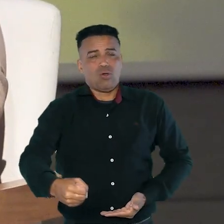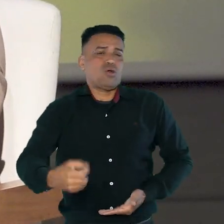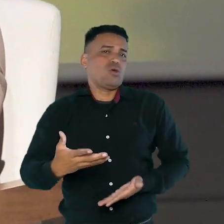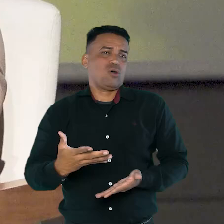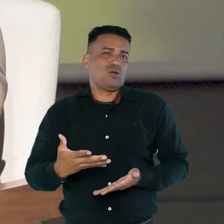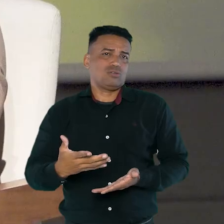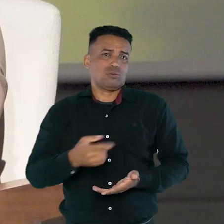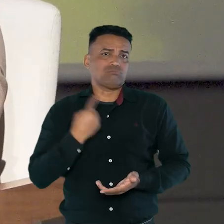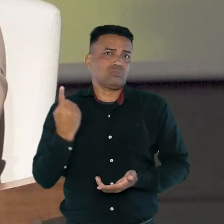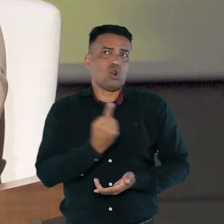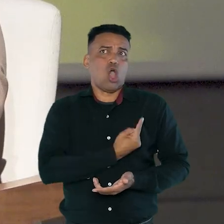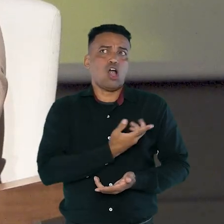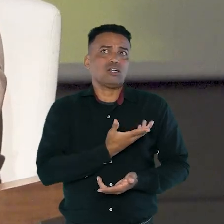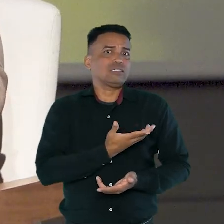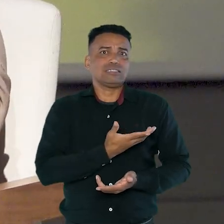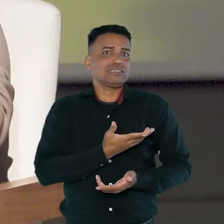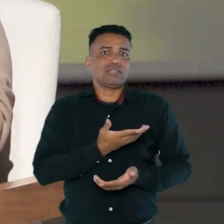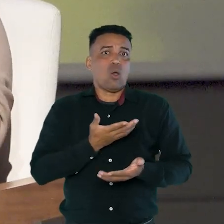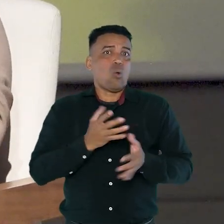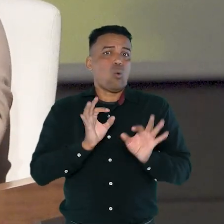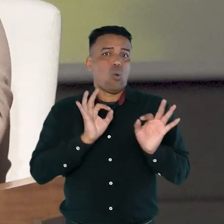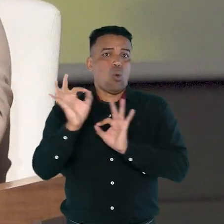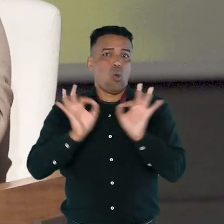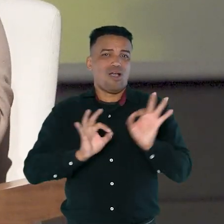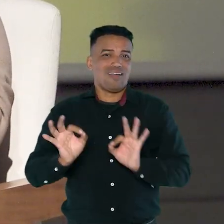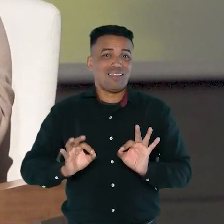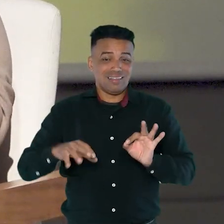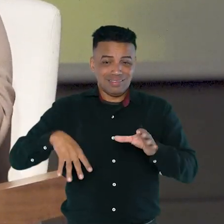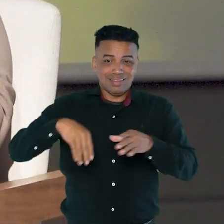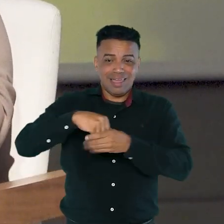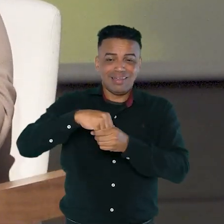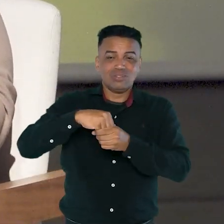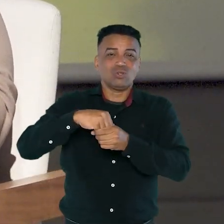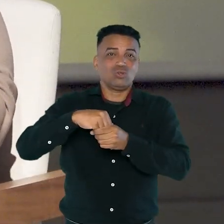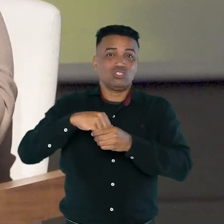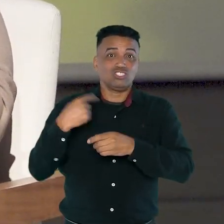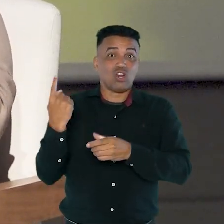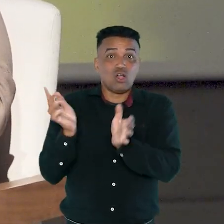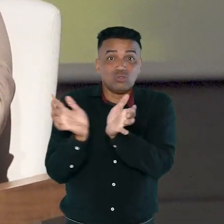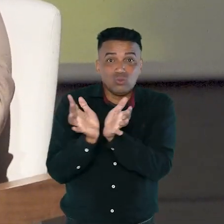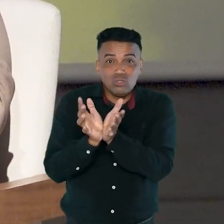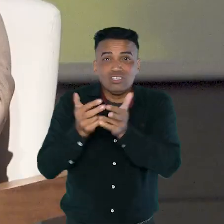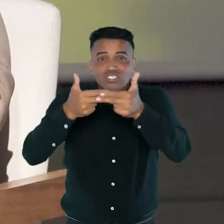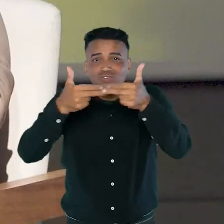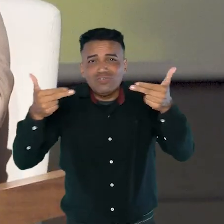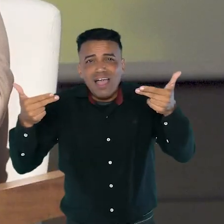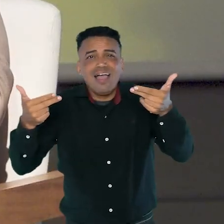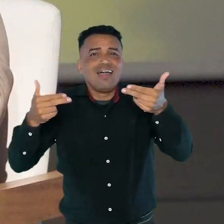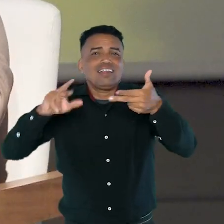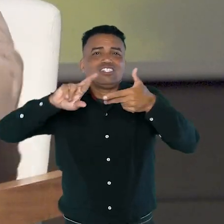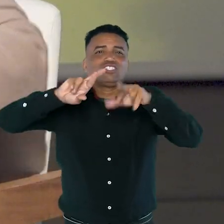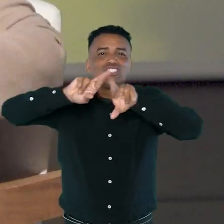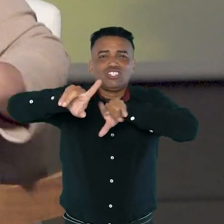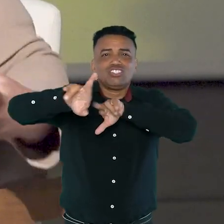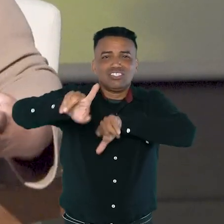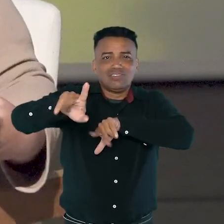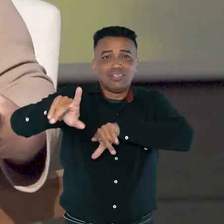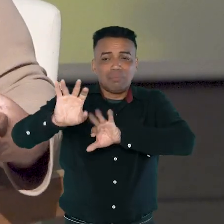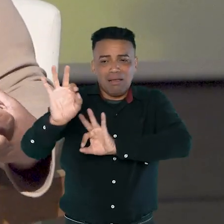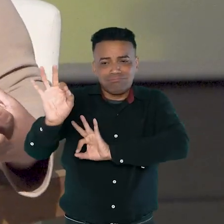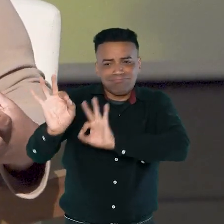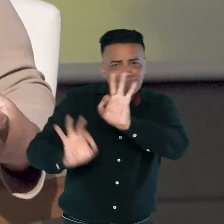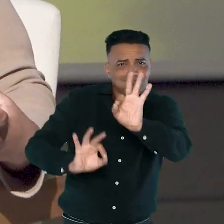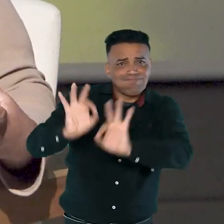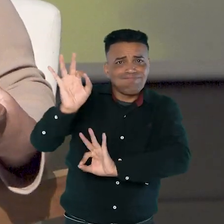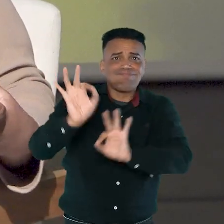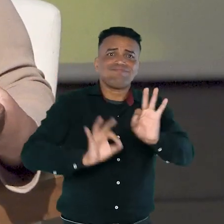gente não se articula dentro das nossas pequenas diferenças, né? Para montar